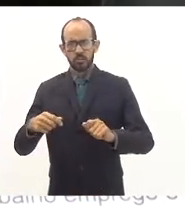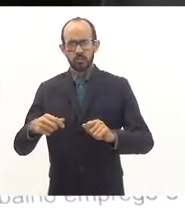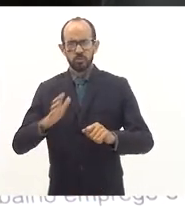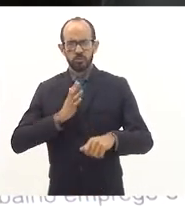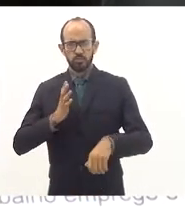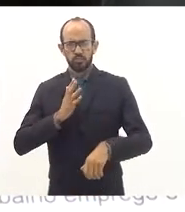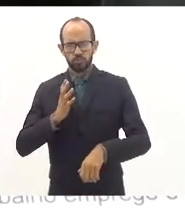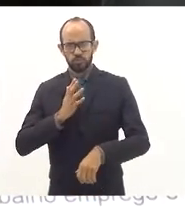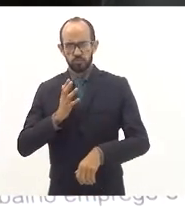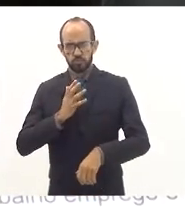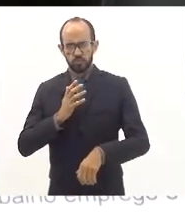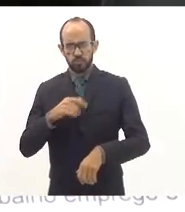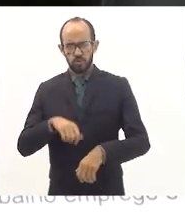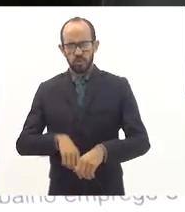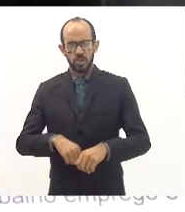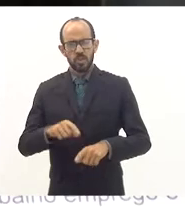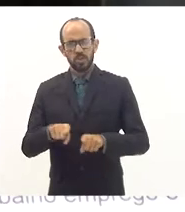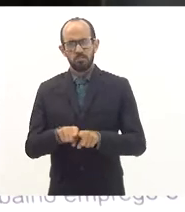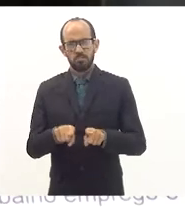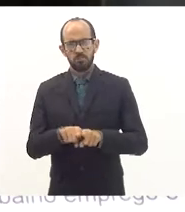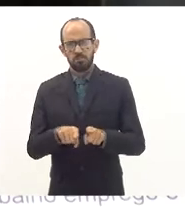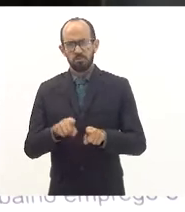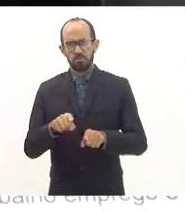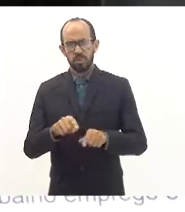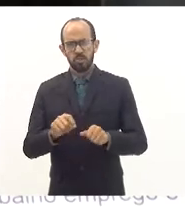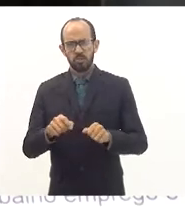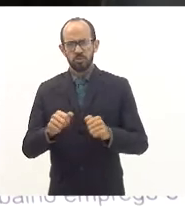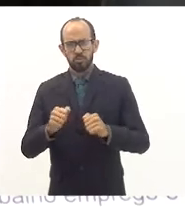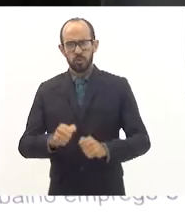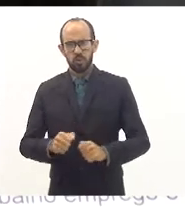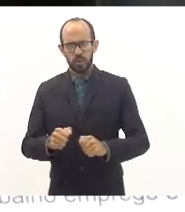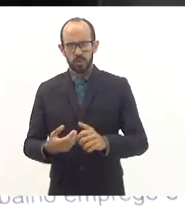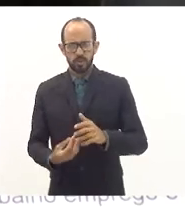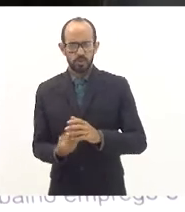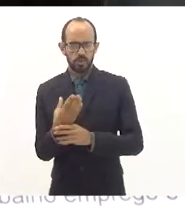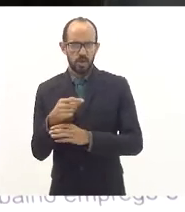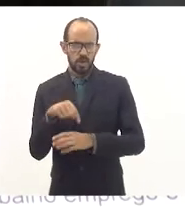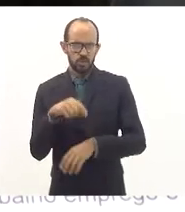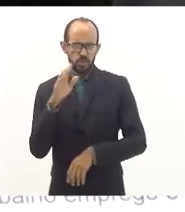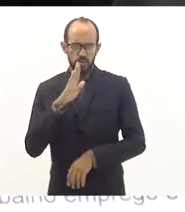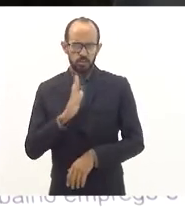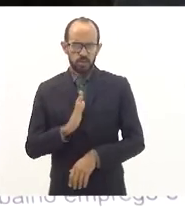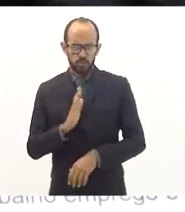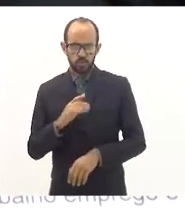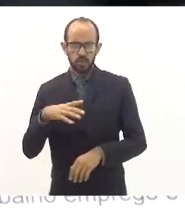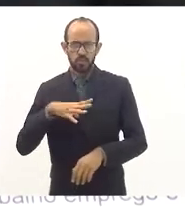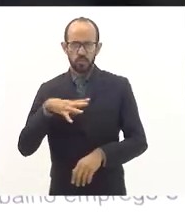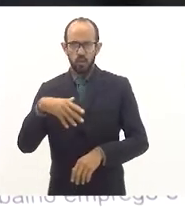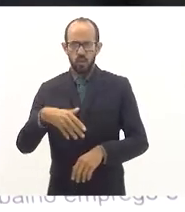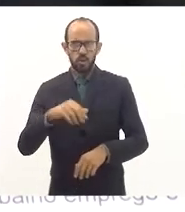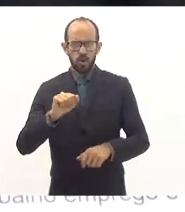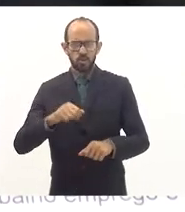os maiores poderes constituídos desse país. Brizola teve a coragem de enfrentar